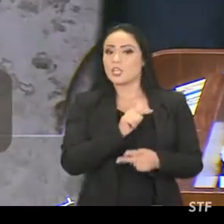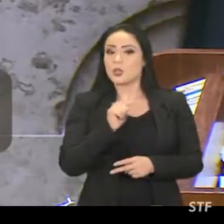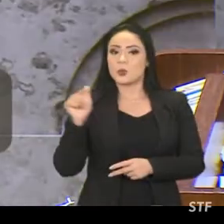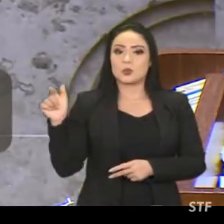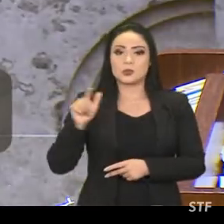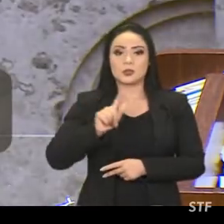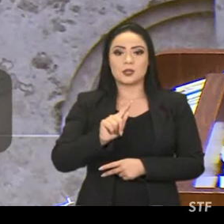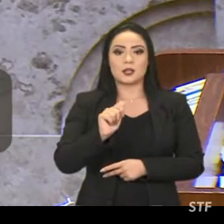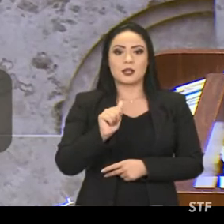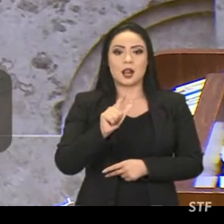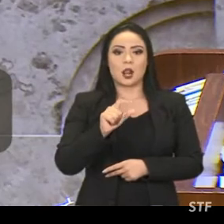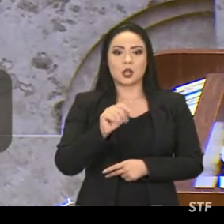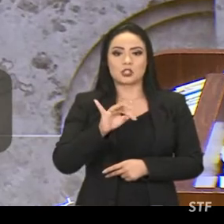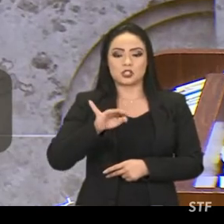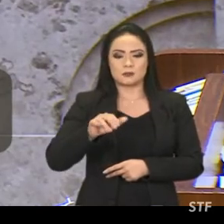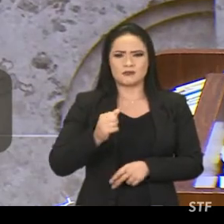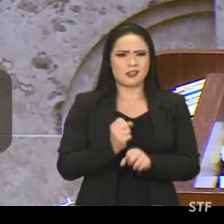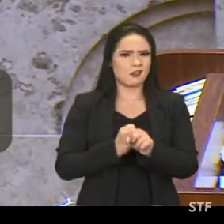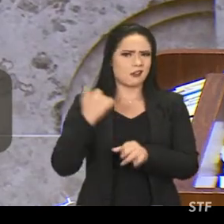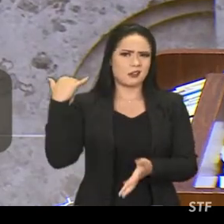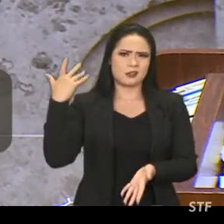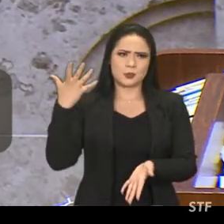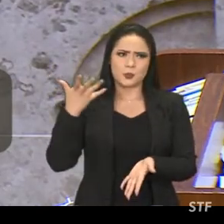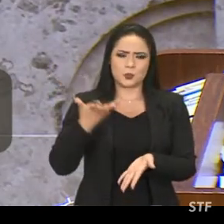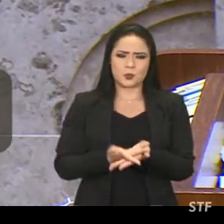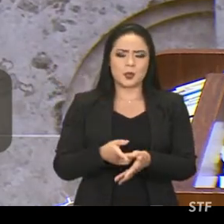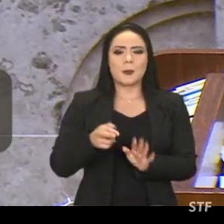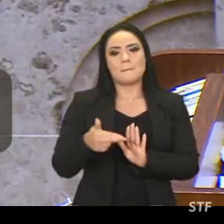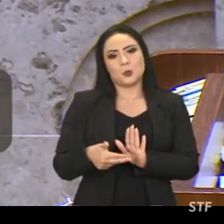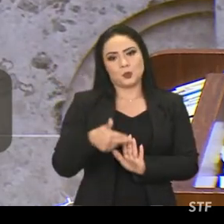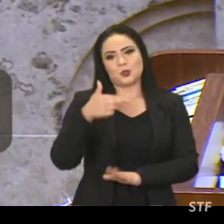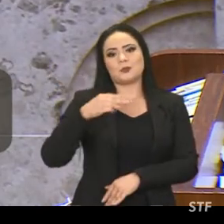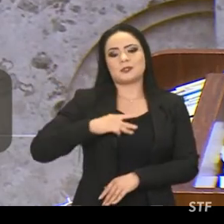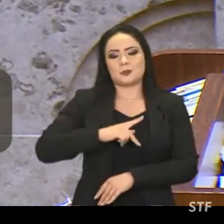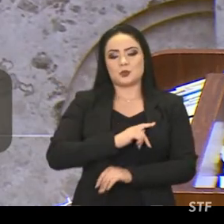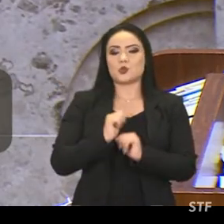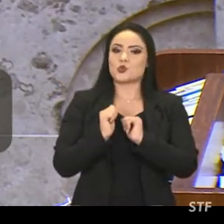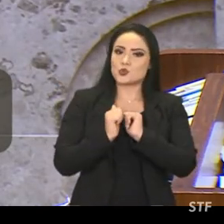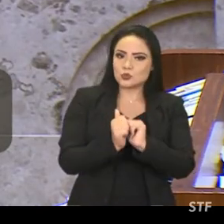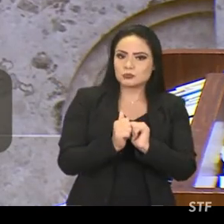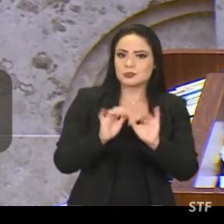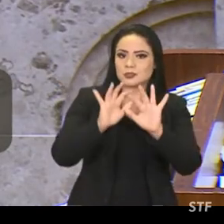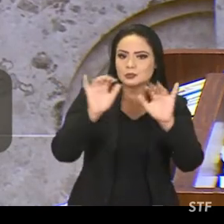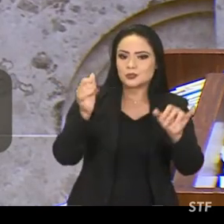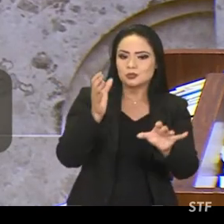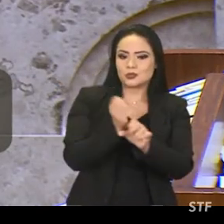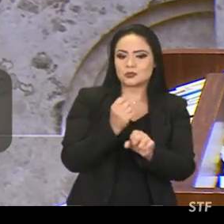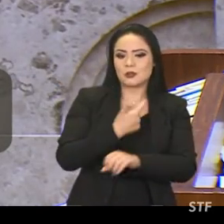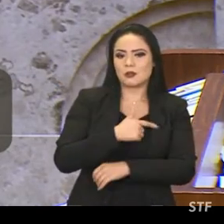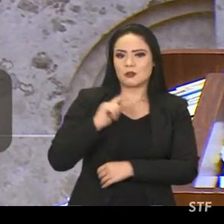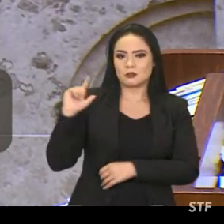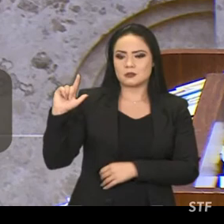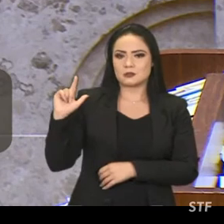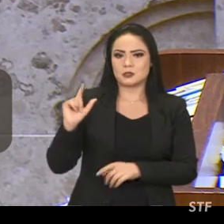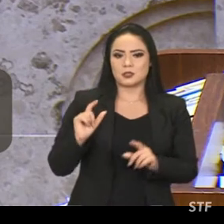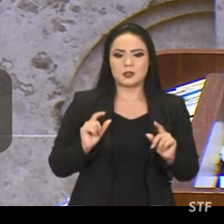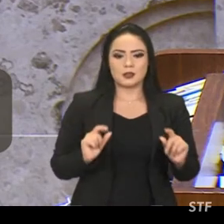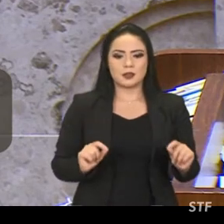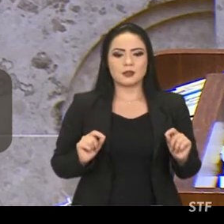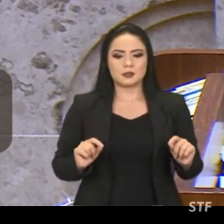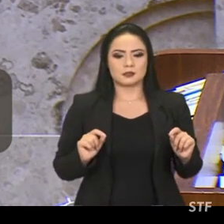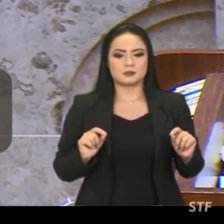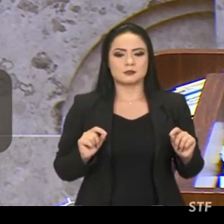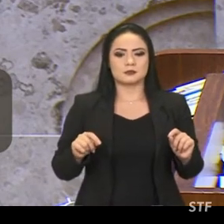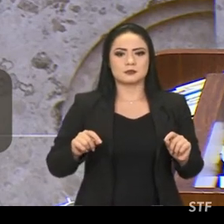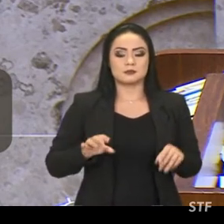durante vários anos foi o procurador-geral do Ministério Público junto ao Tribunal de Contas antes de ser